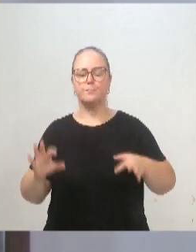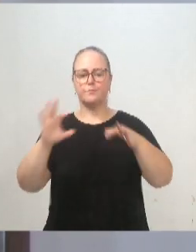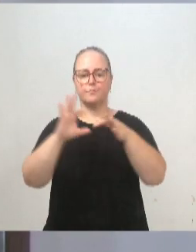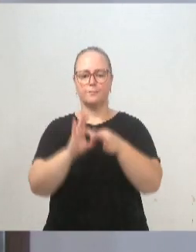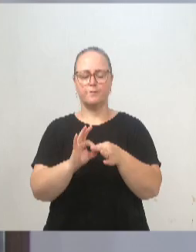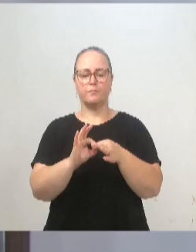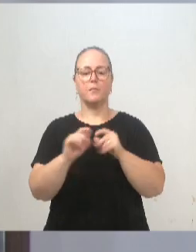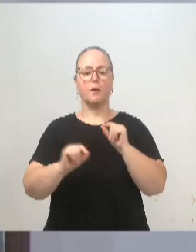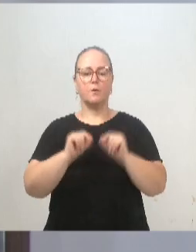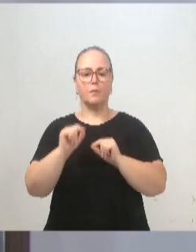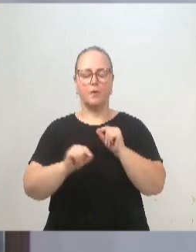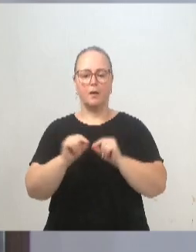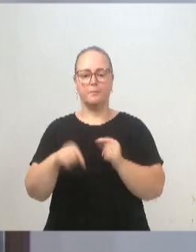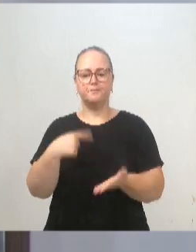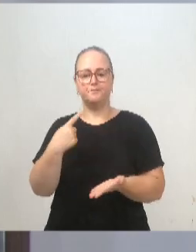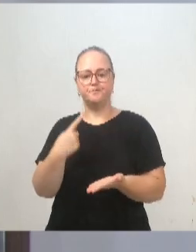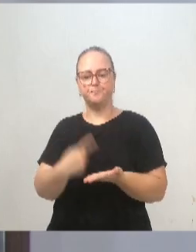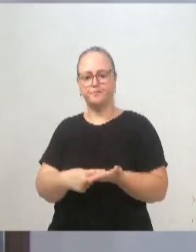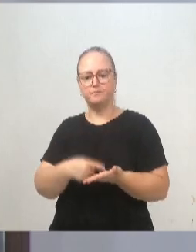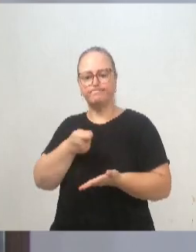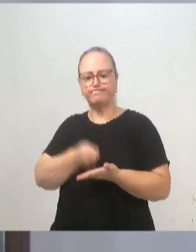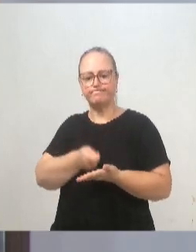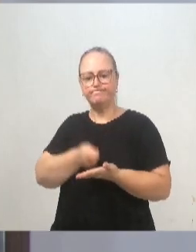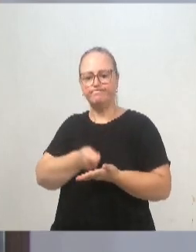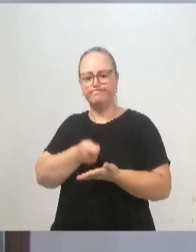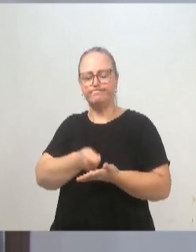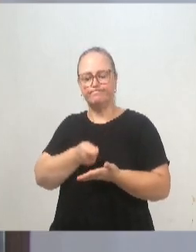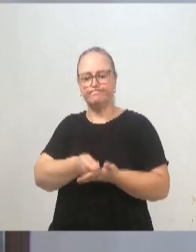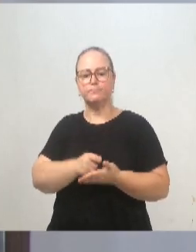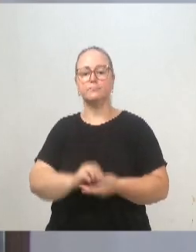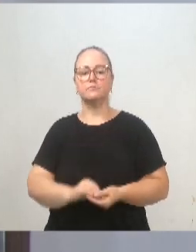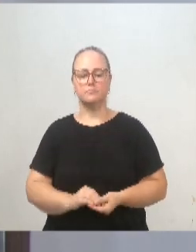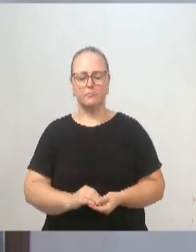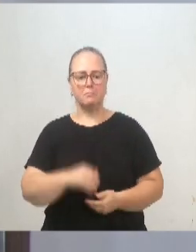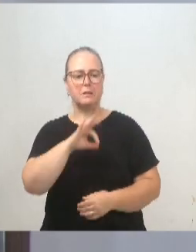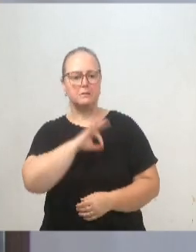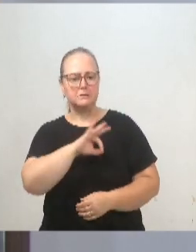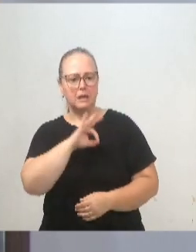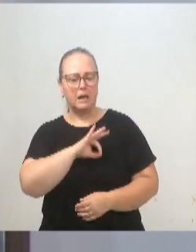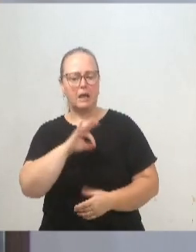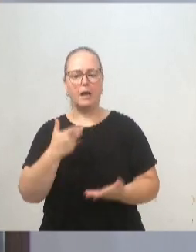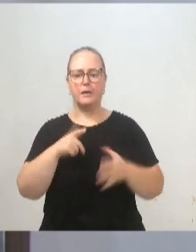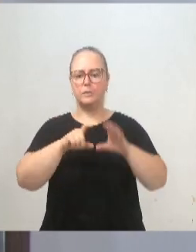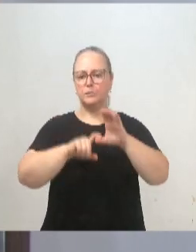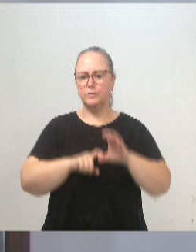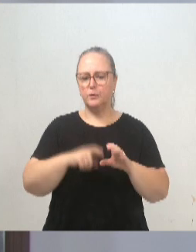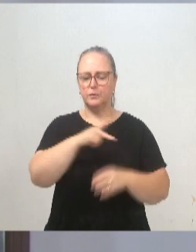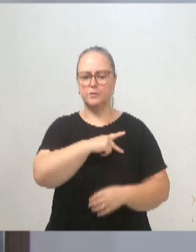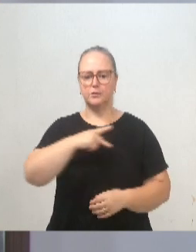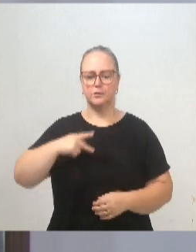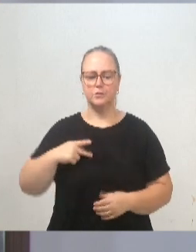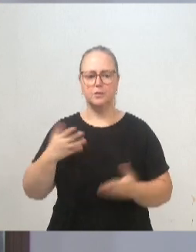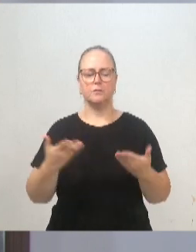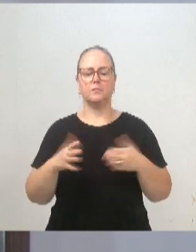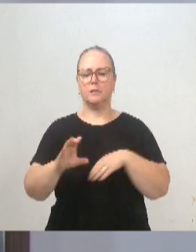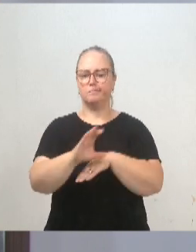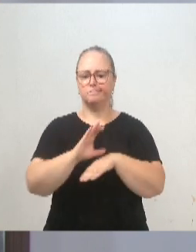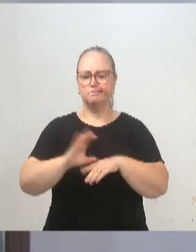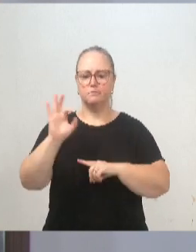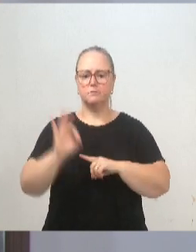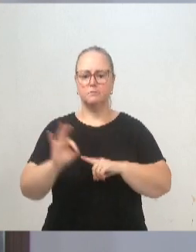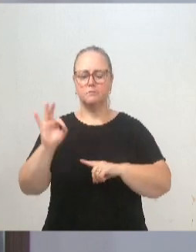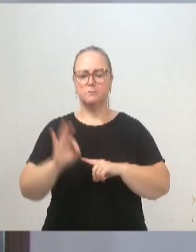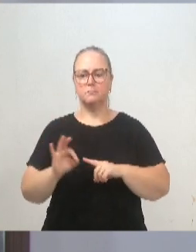a compromissos obrigatórios, folha, encargos, dívida pública, percentual constitucional de saúde